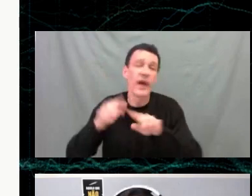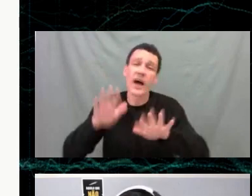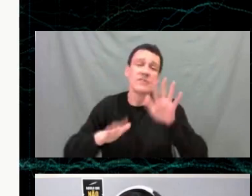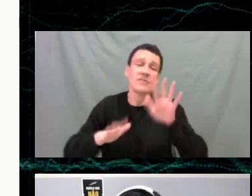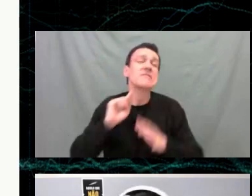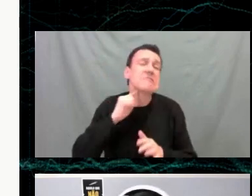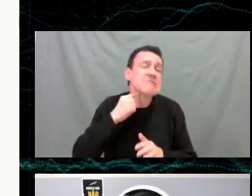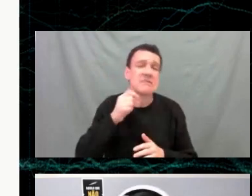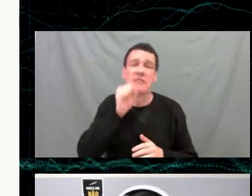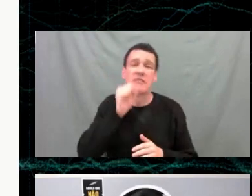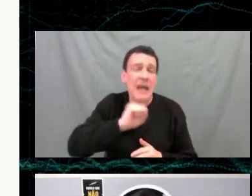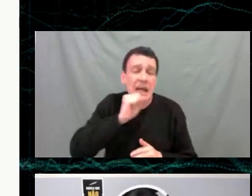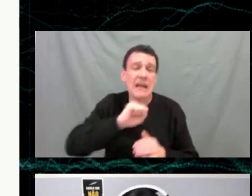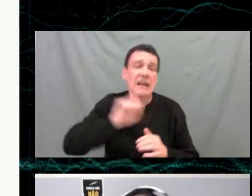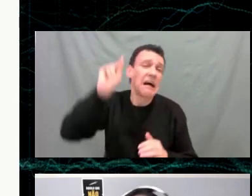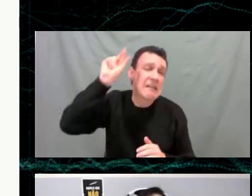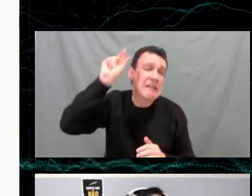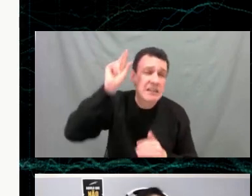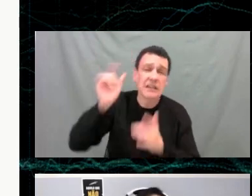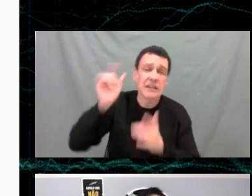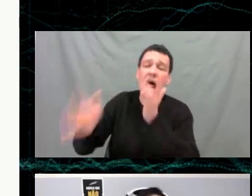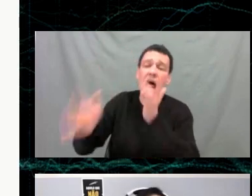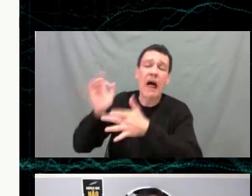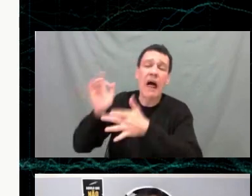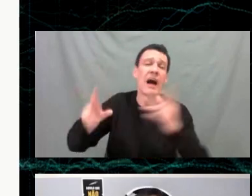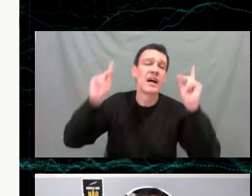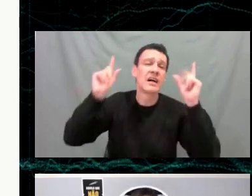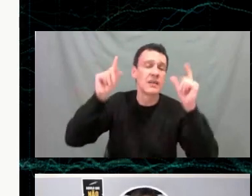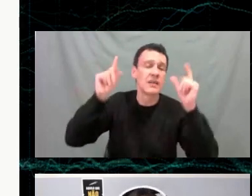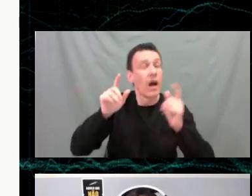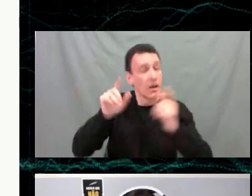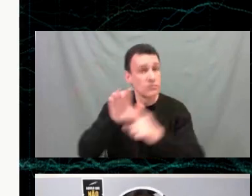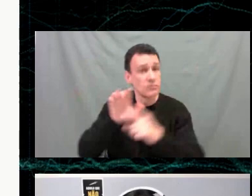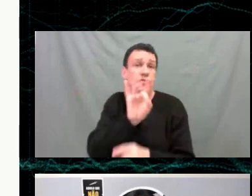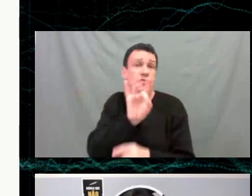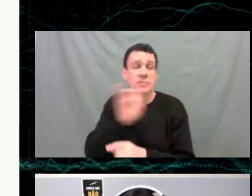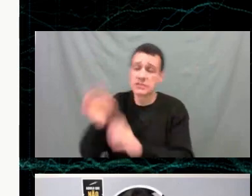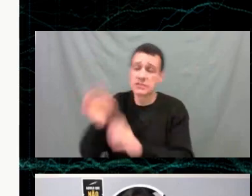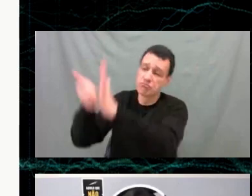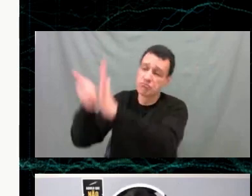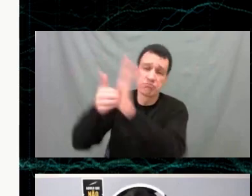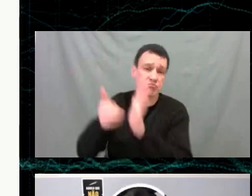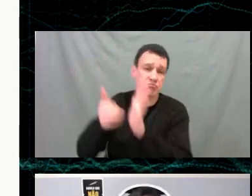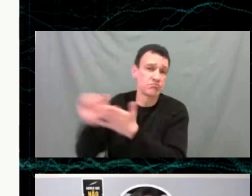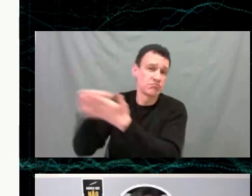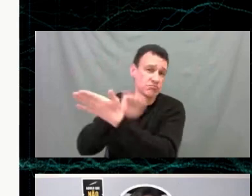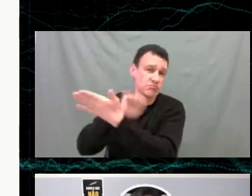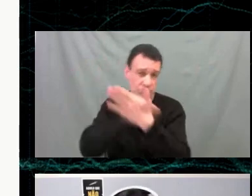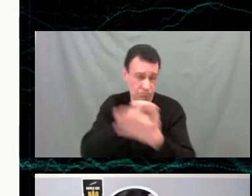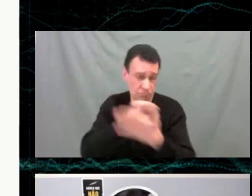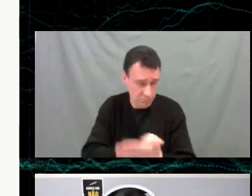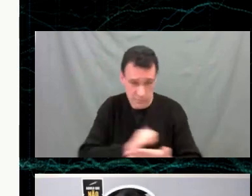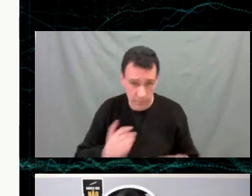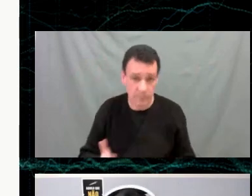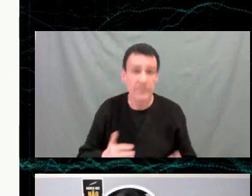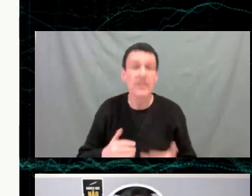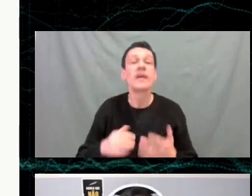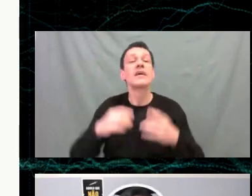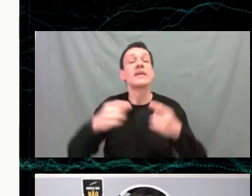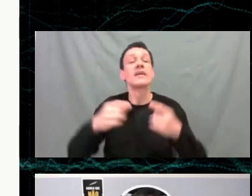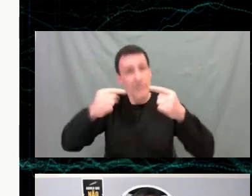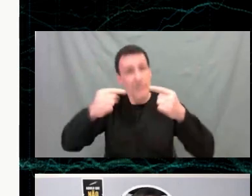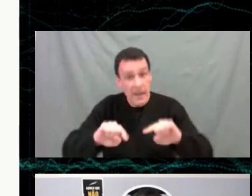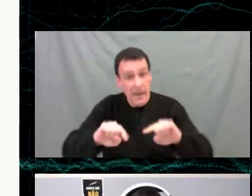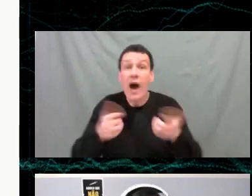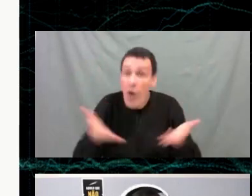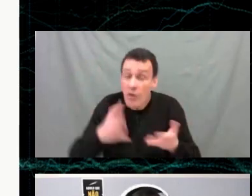e você define isso no arquivo de configuração. A parte self-monitoring, que é justamente isso que nós vamos tratar agora, que é o monitoramento interno do